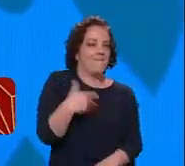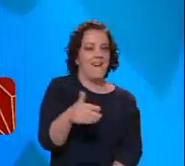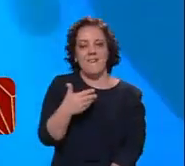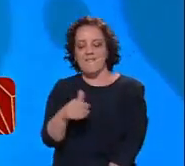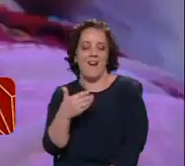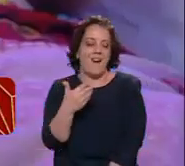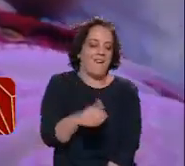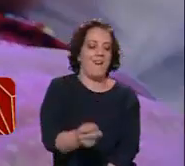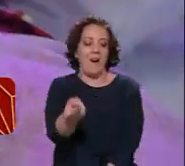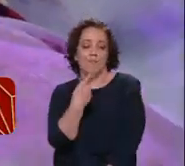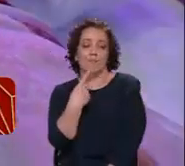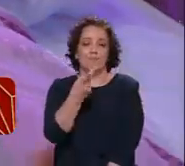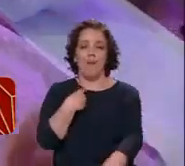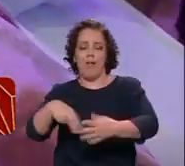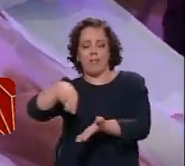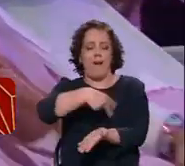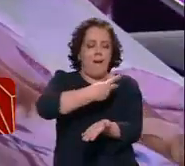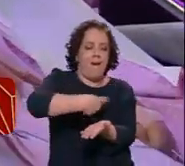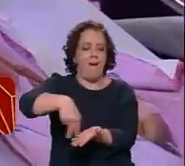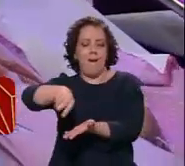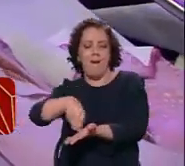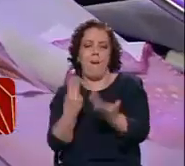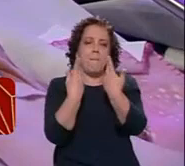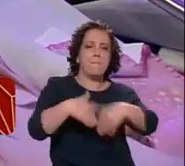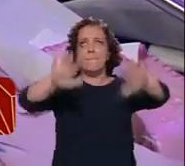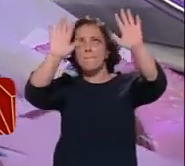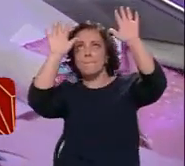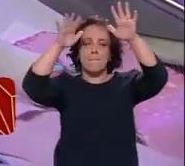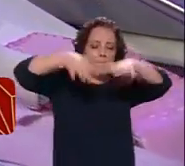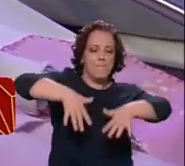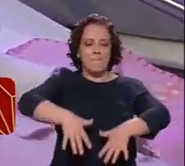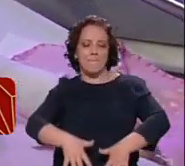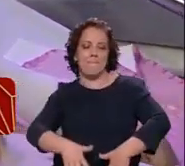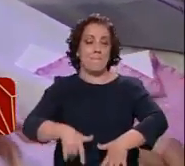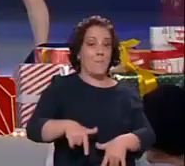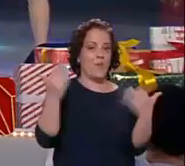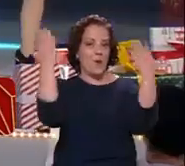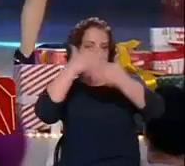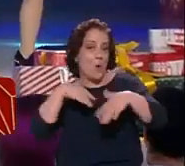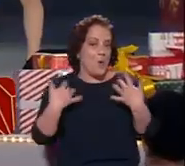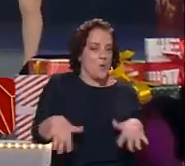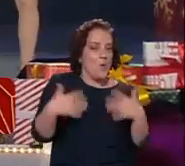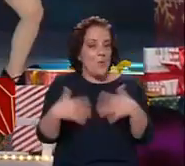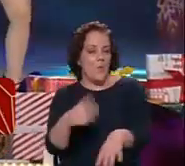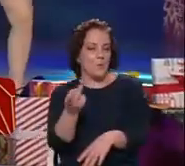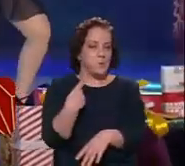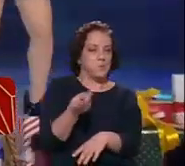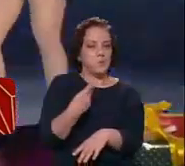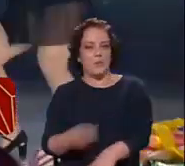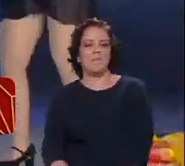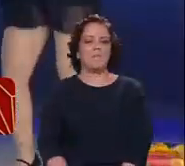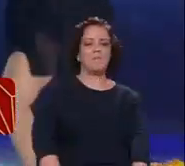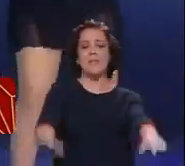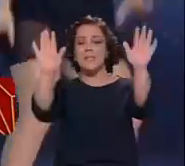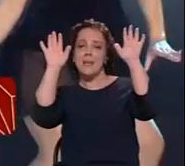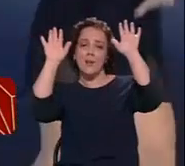cambalacho. Nós dois naquela pista, mãos em cima e em baixo. Ai, esta noite vai haver cambalacho. Em